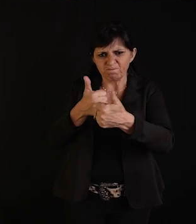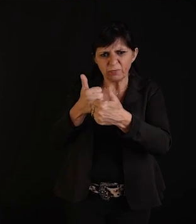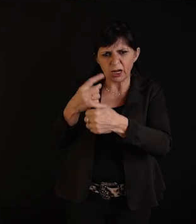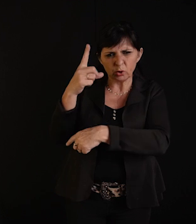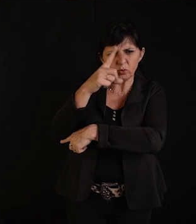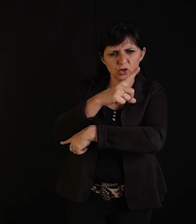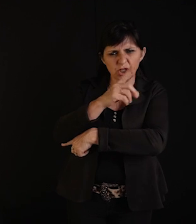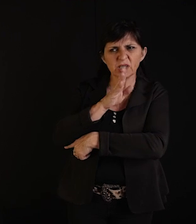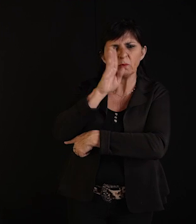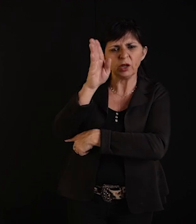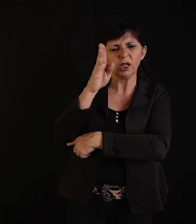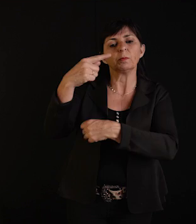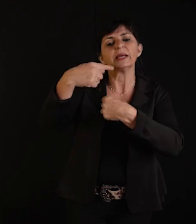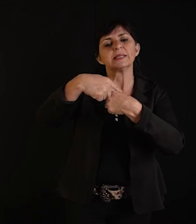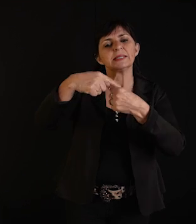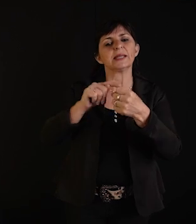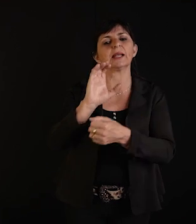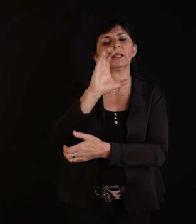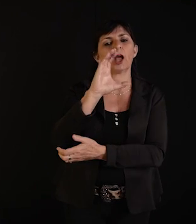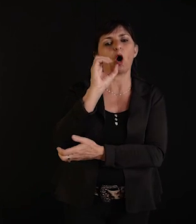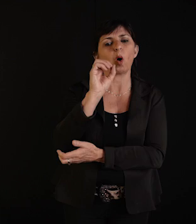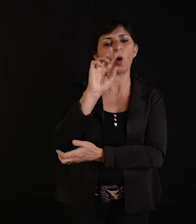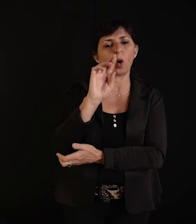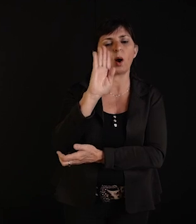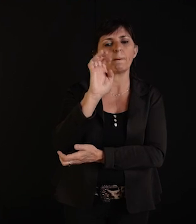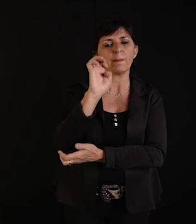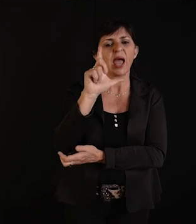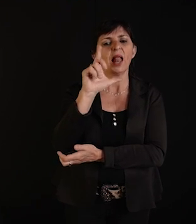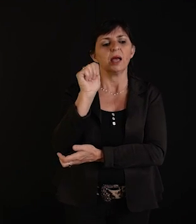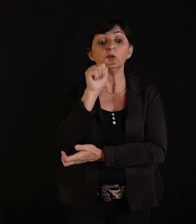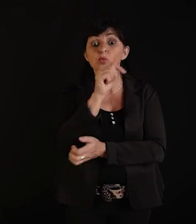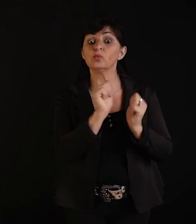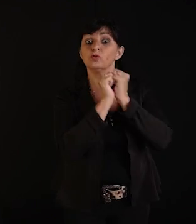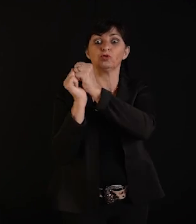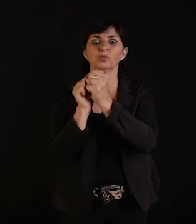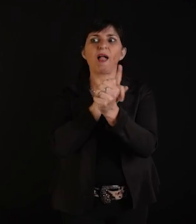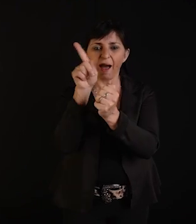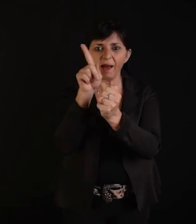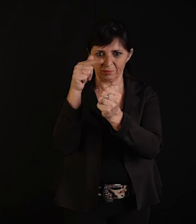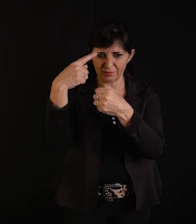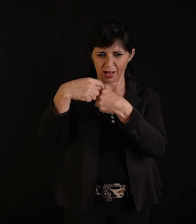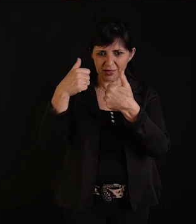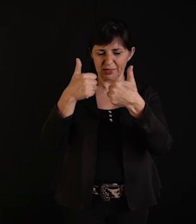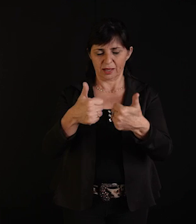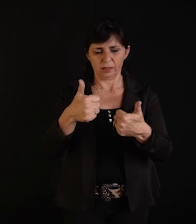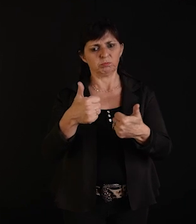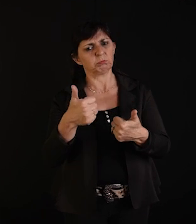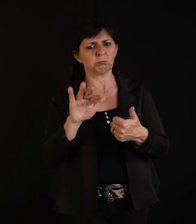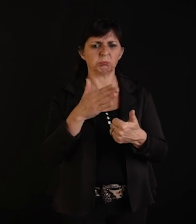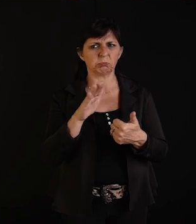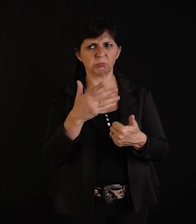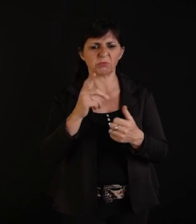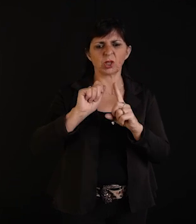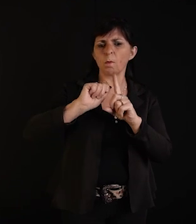tocar em Corbélia, na cidade de Corbélia. Aí tu vai lá tocar com nós lá." Bem desse jeito. E tava ainda uns